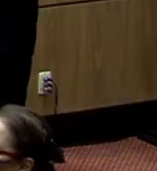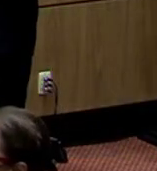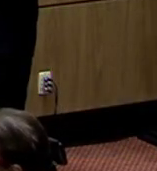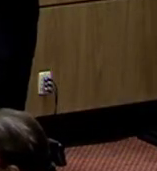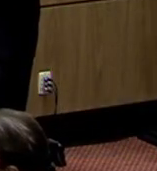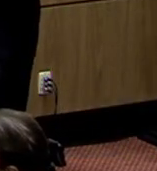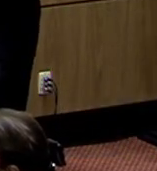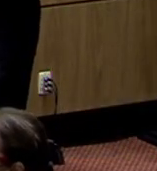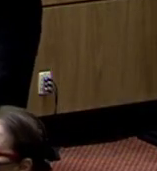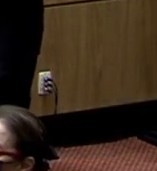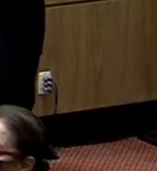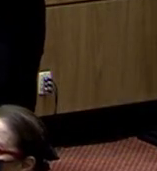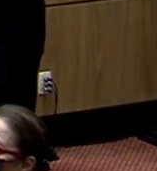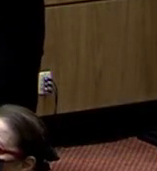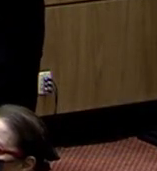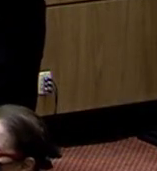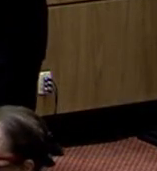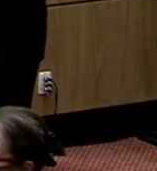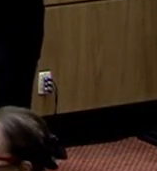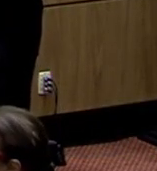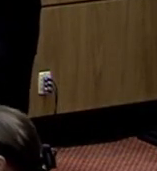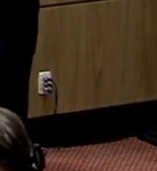E aí